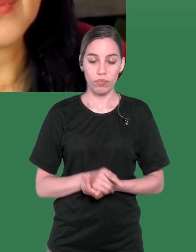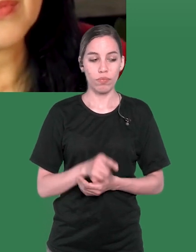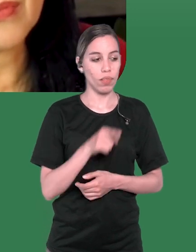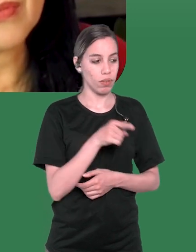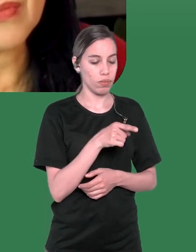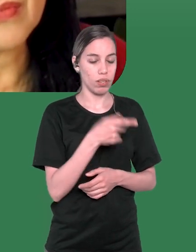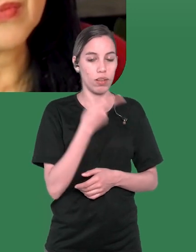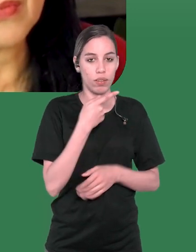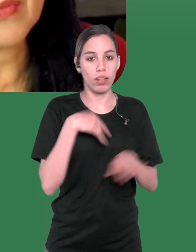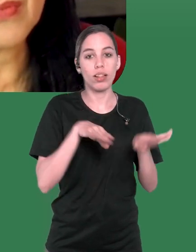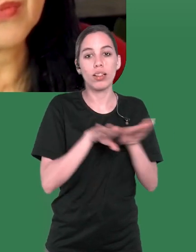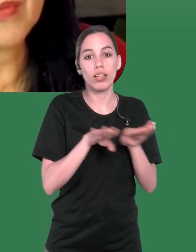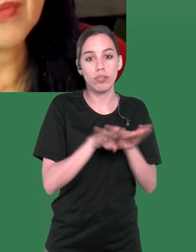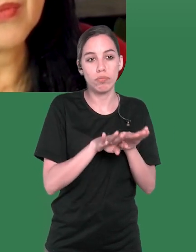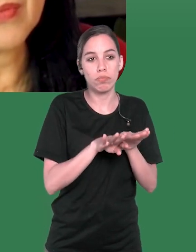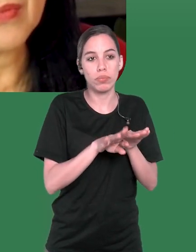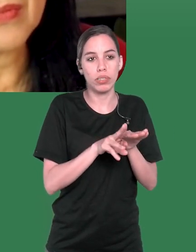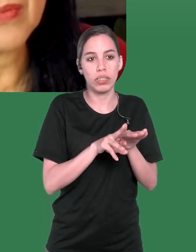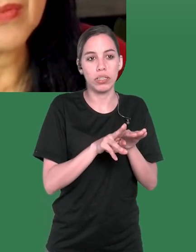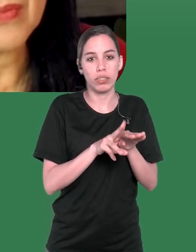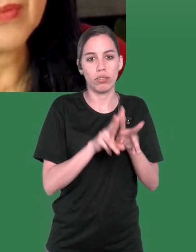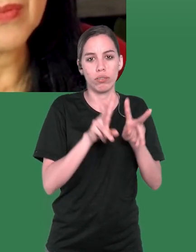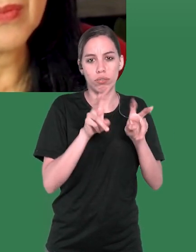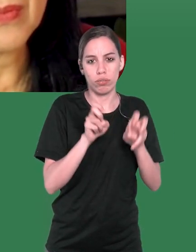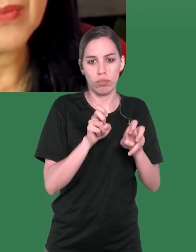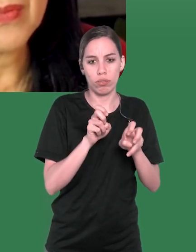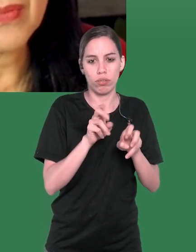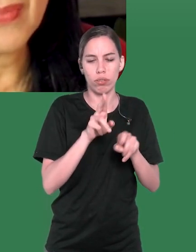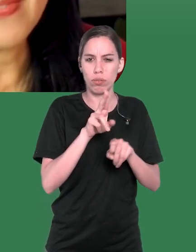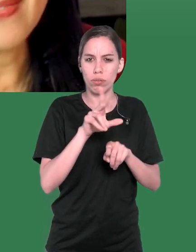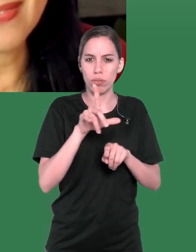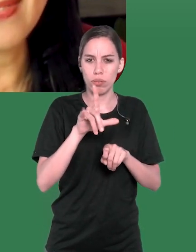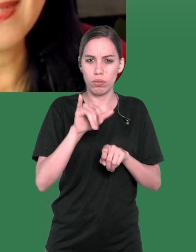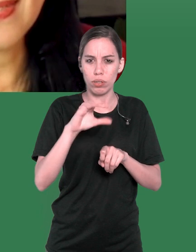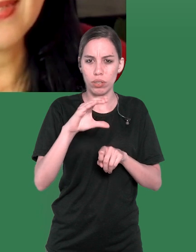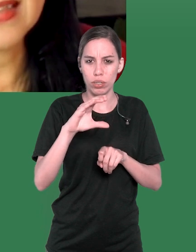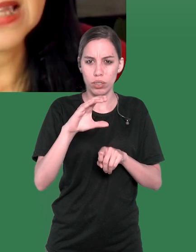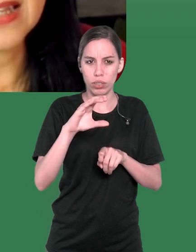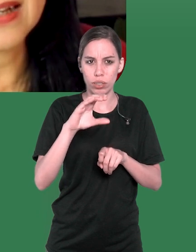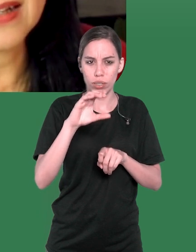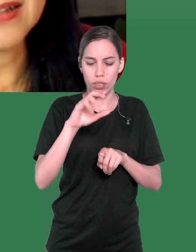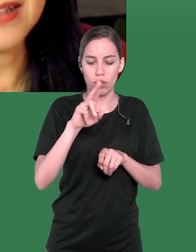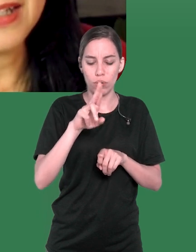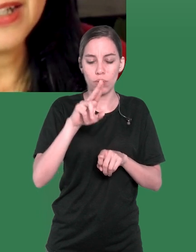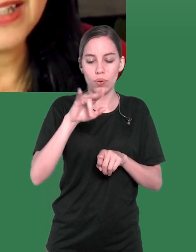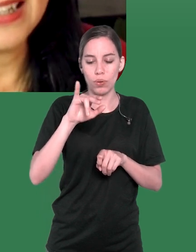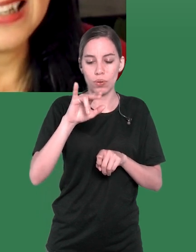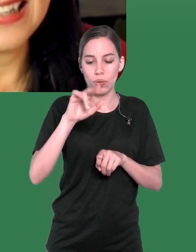também Ulisses, né? O Argos, o cão